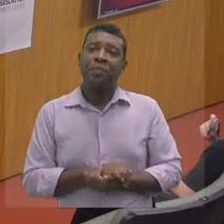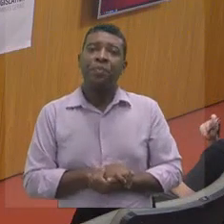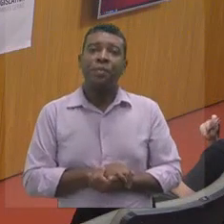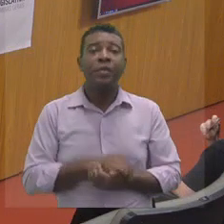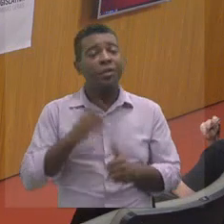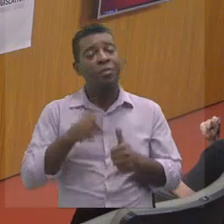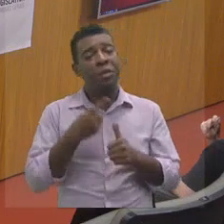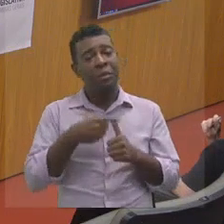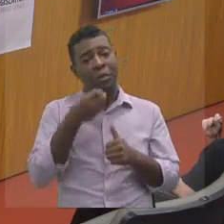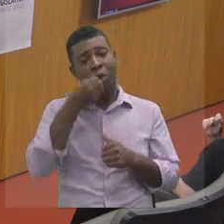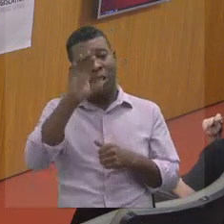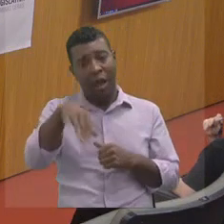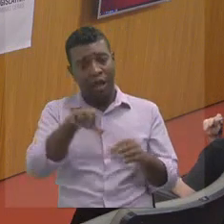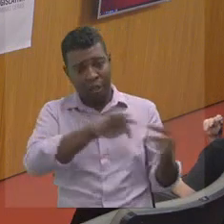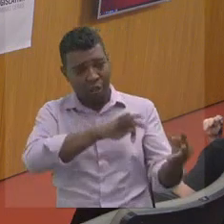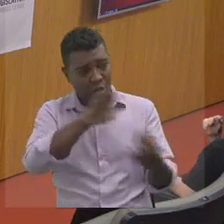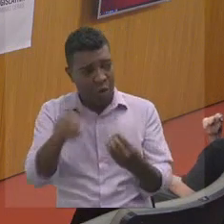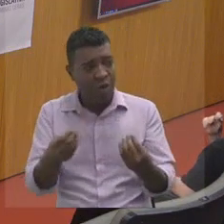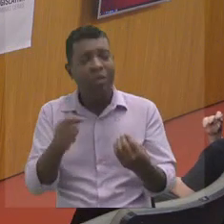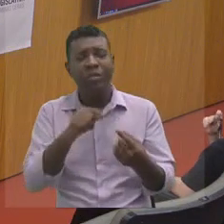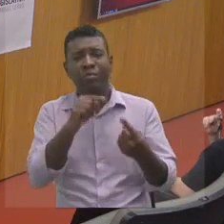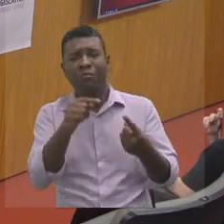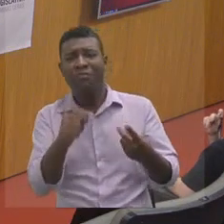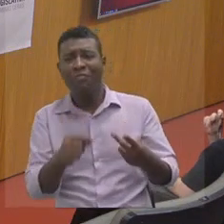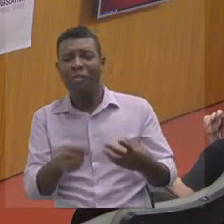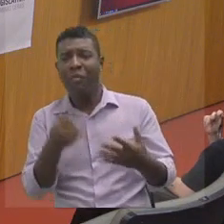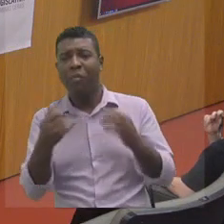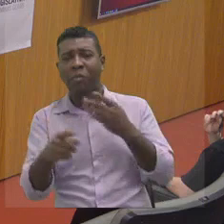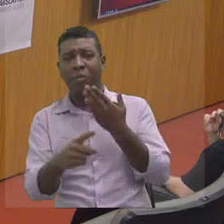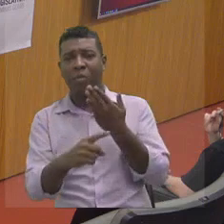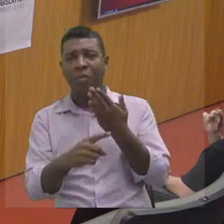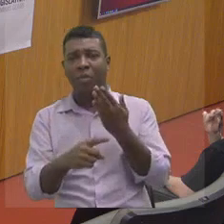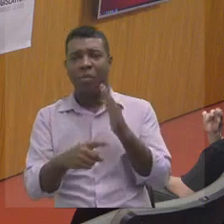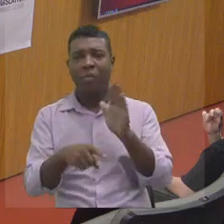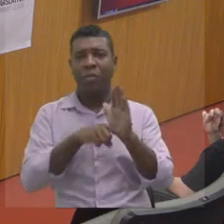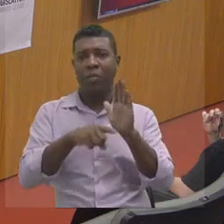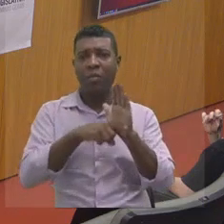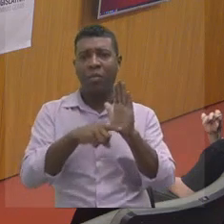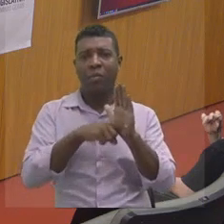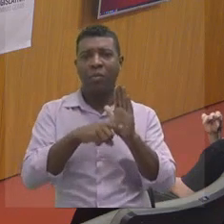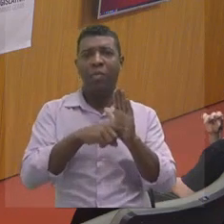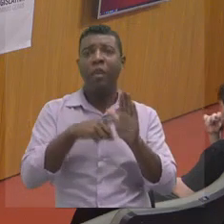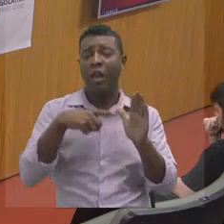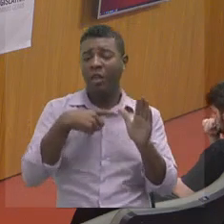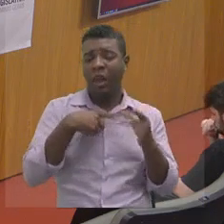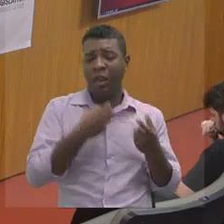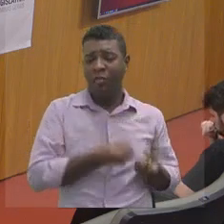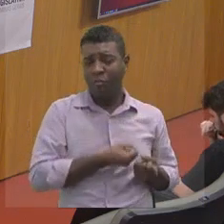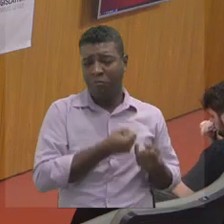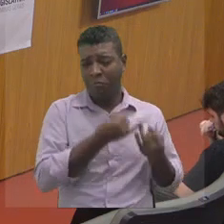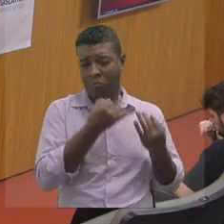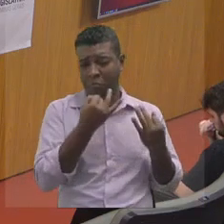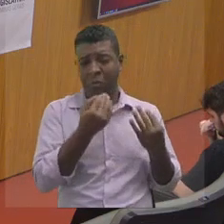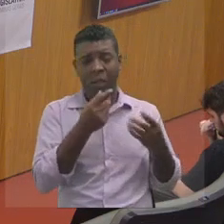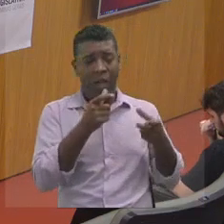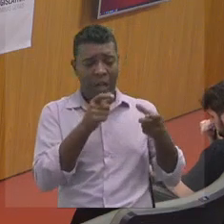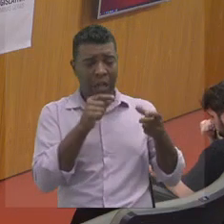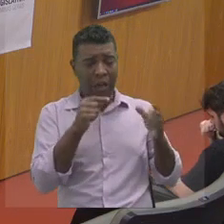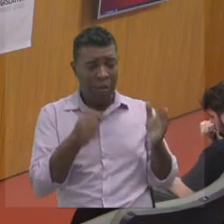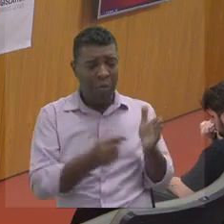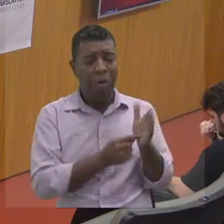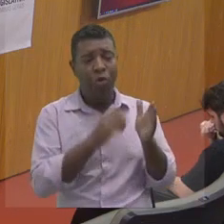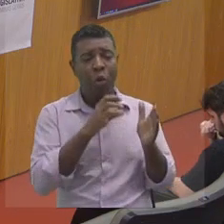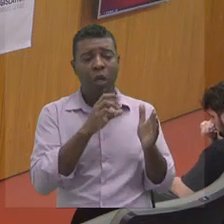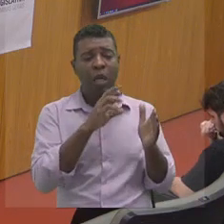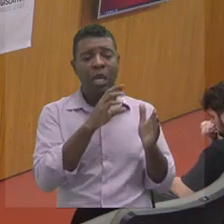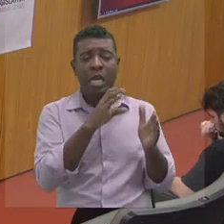a todos realmente Deputado a gente tem um passivo de ponto crítico histórico e sério tem um ponto crítico